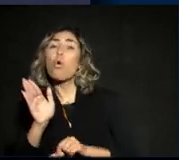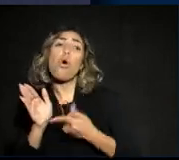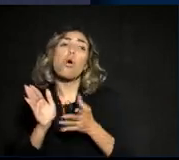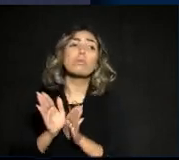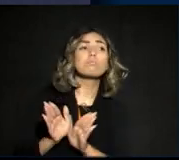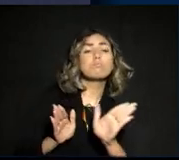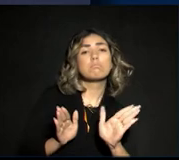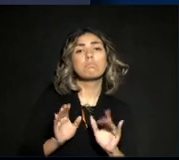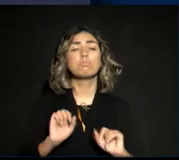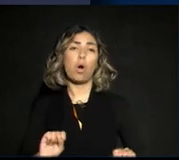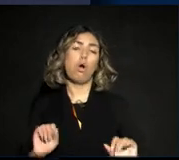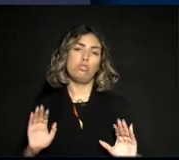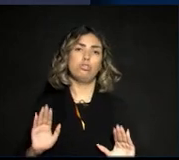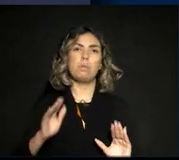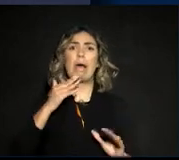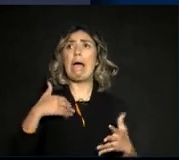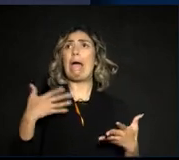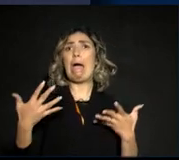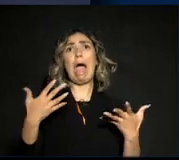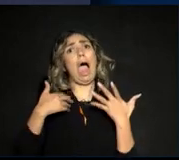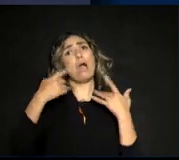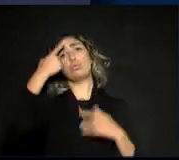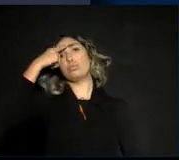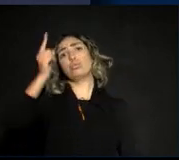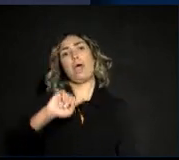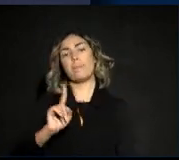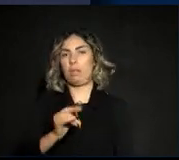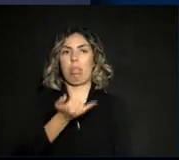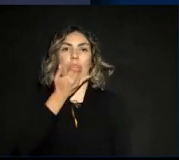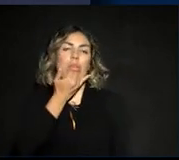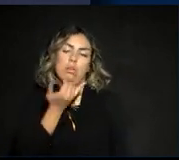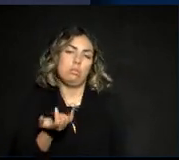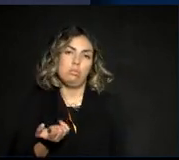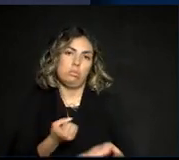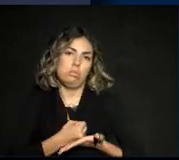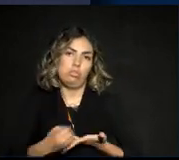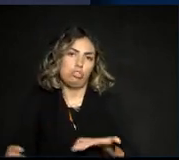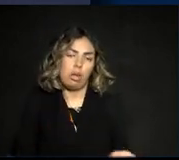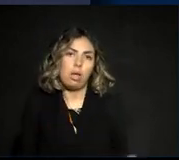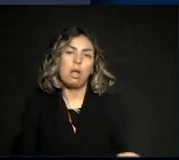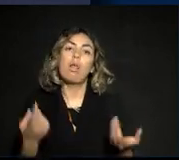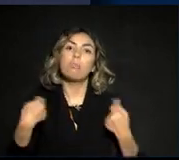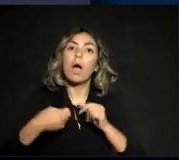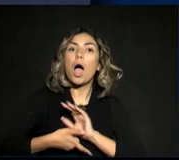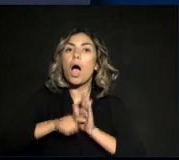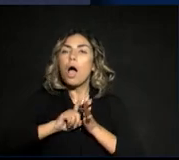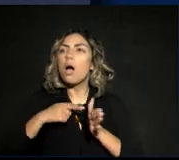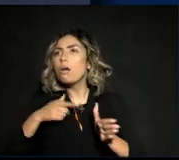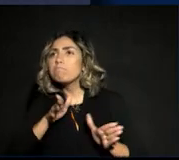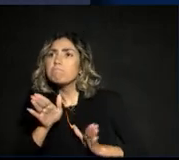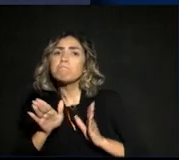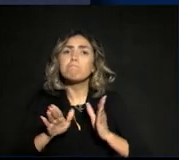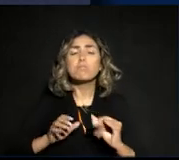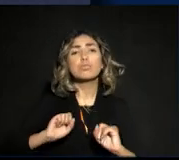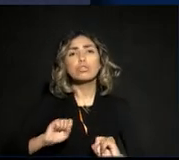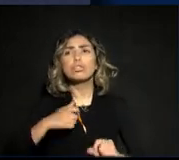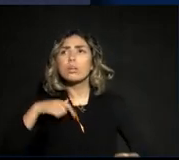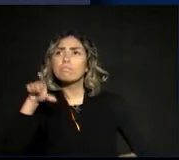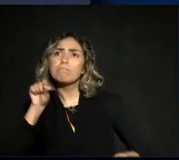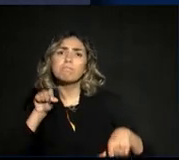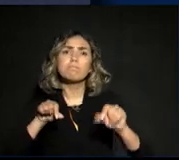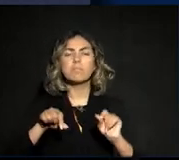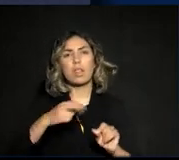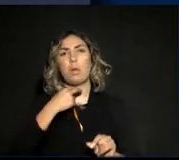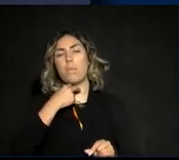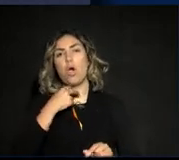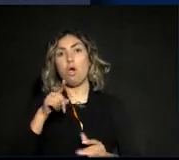não. Então, assim, acho que a gente fatora o risco ex ante, isso faz parte dos cenários, faz parte da decisão, mas você não